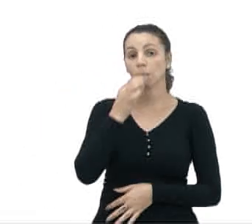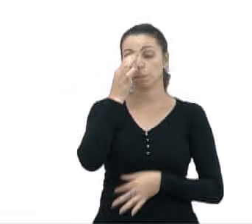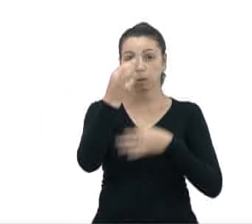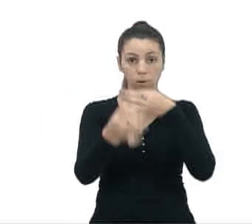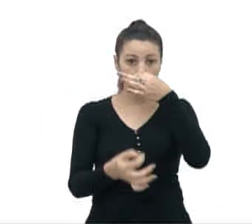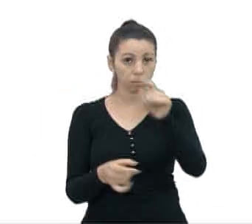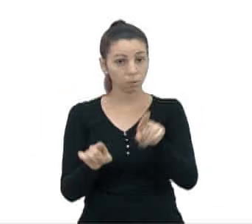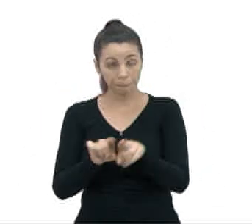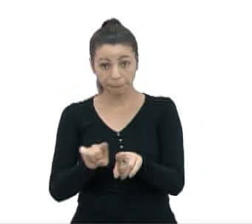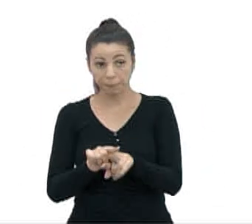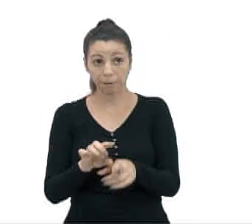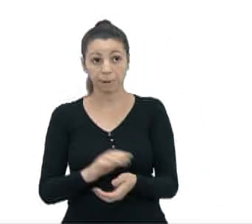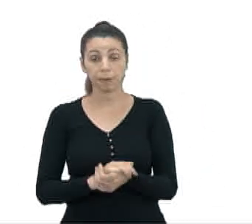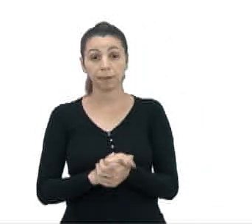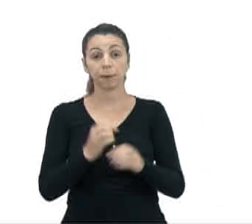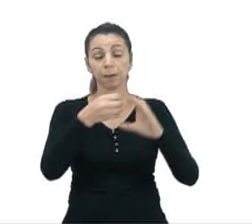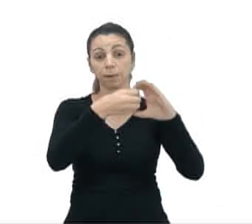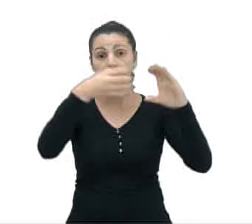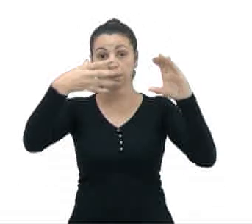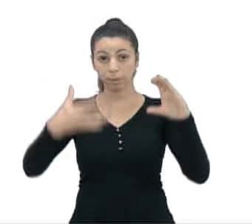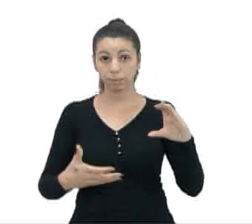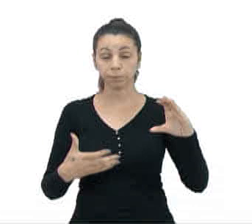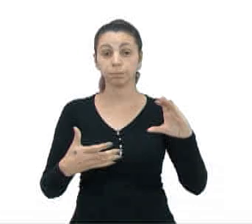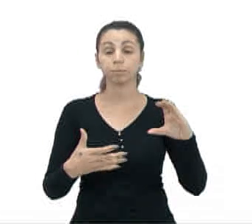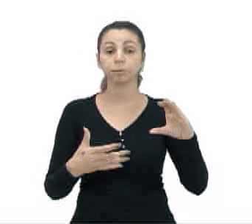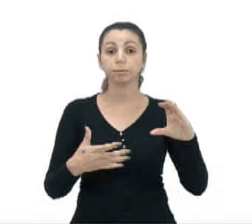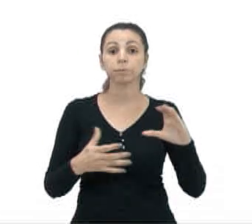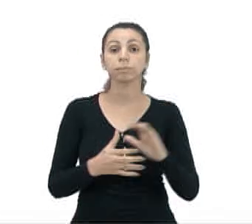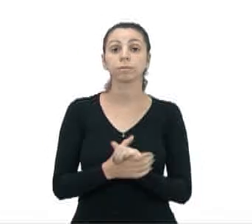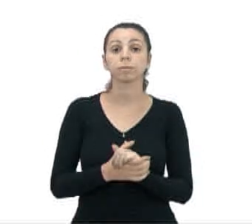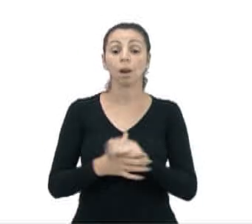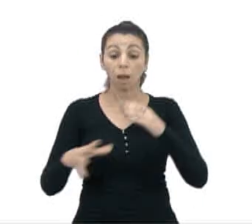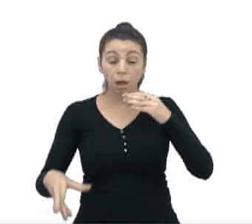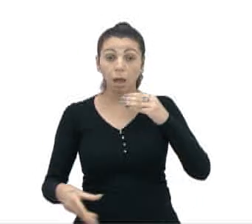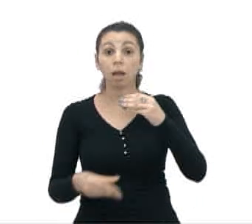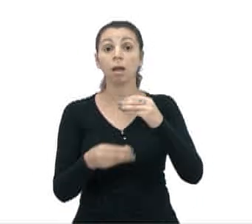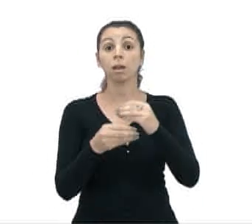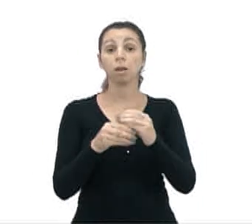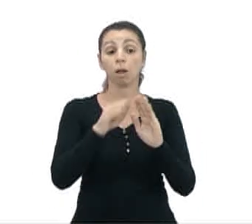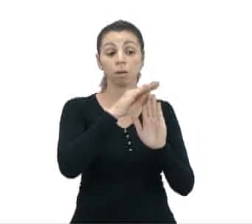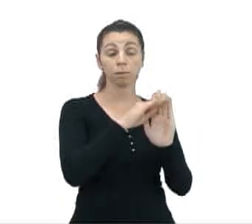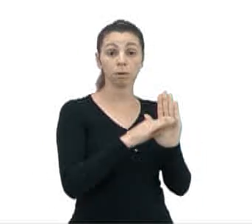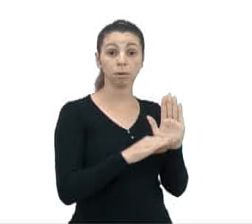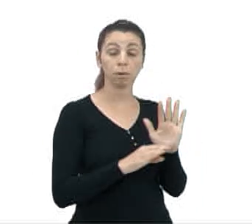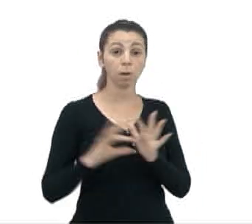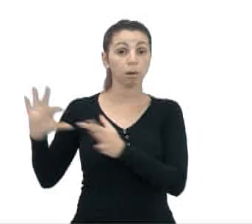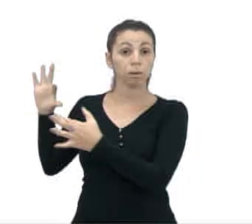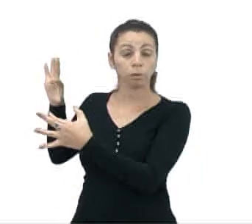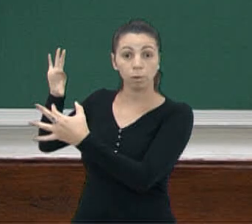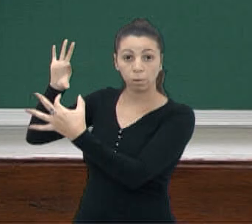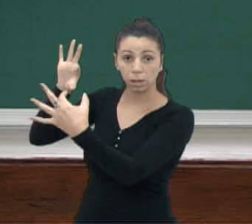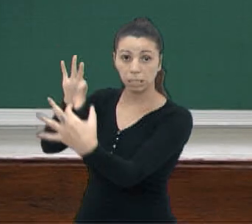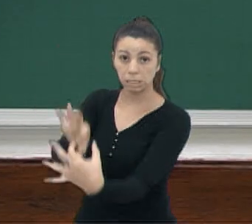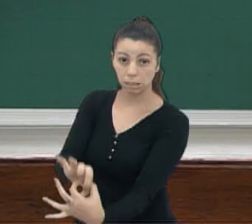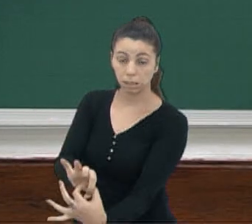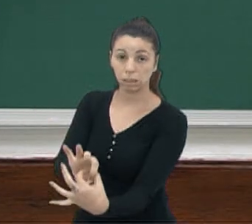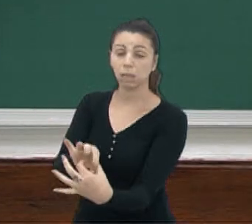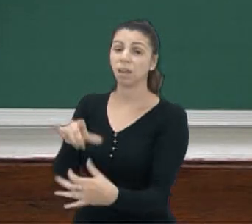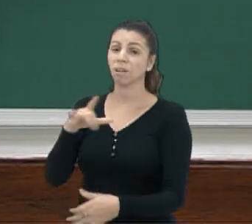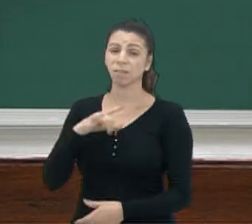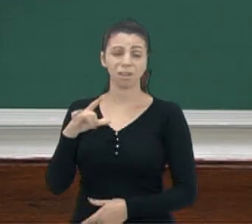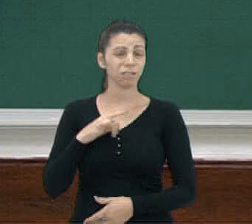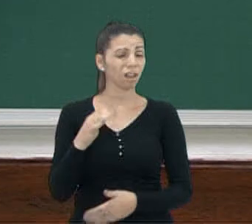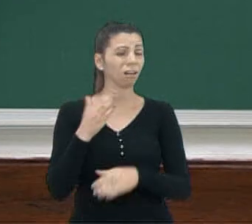argumentativos. Vimos as características, reforçamos a importância dos elementos coesivos, que a gente tem falado há